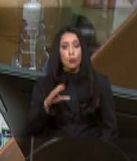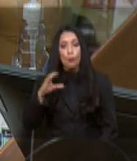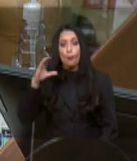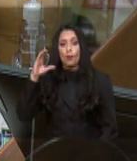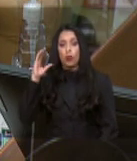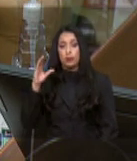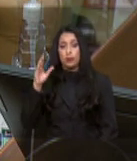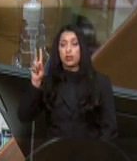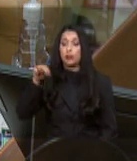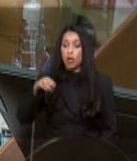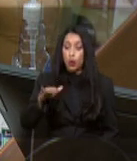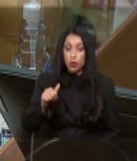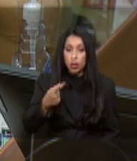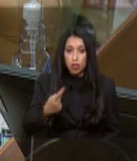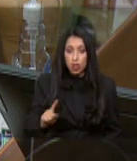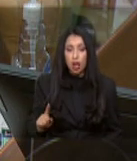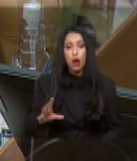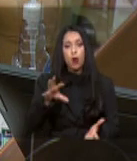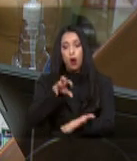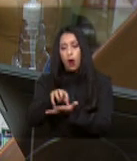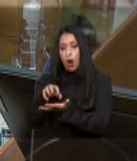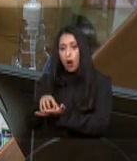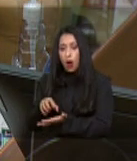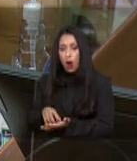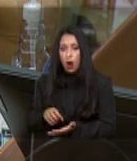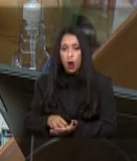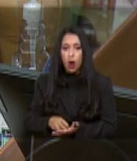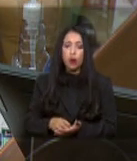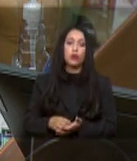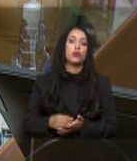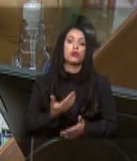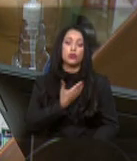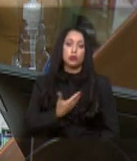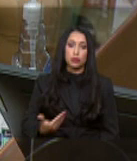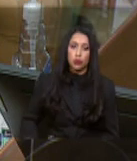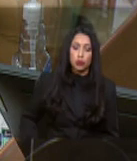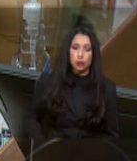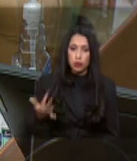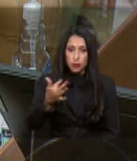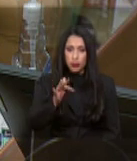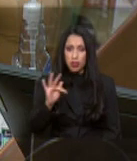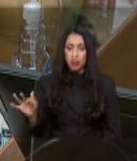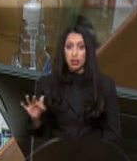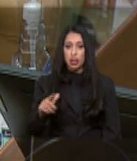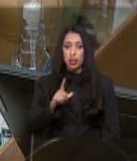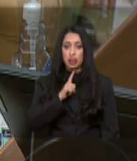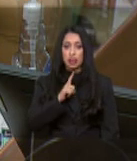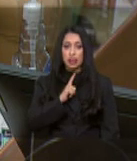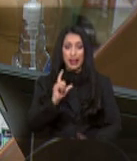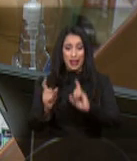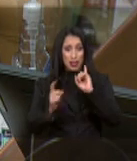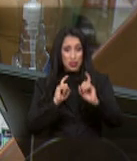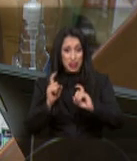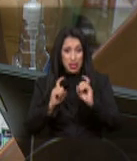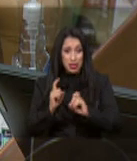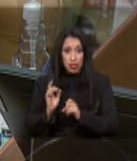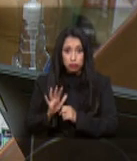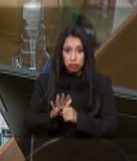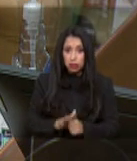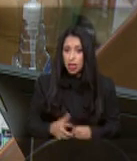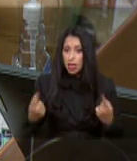União e respectivos órgãos públicos federais, inclusive mediante abusividade administrativa que